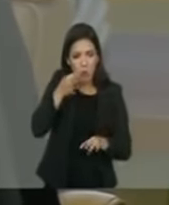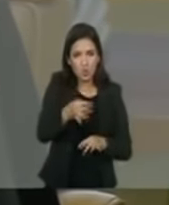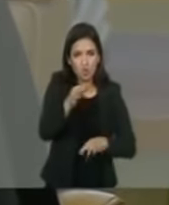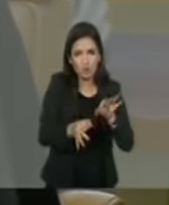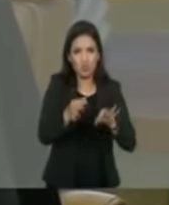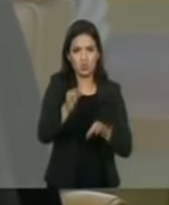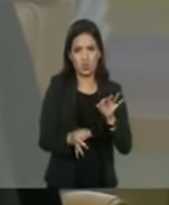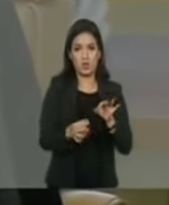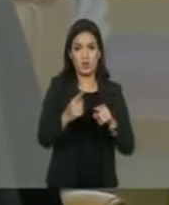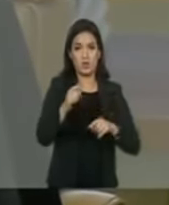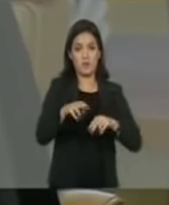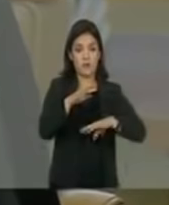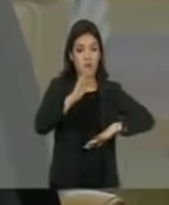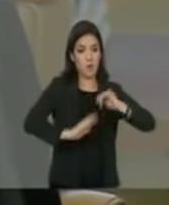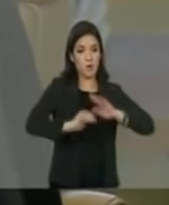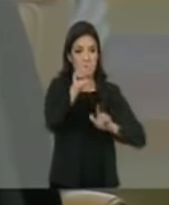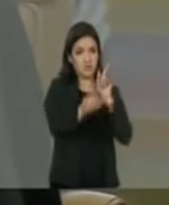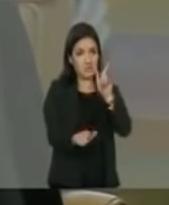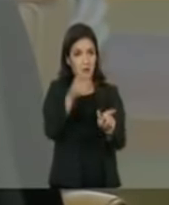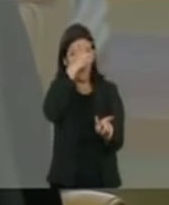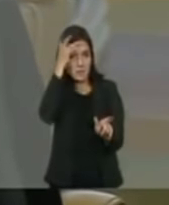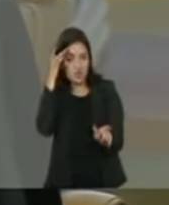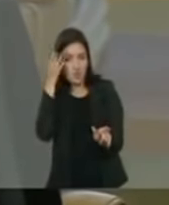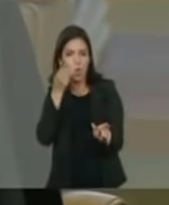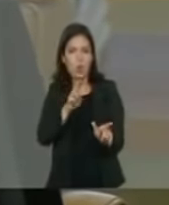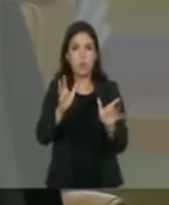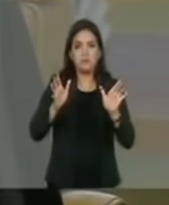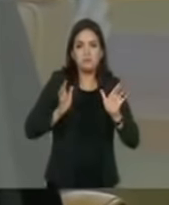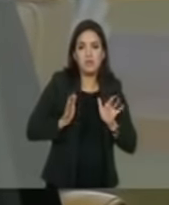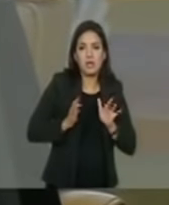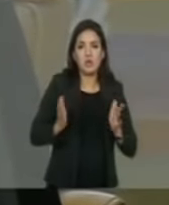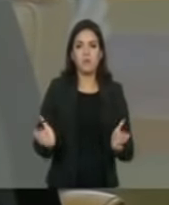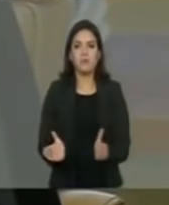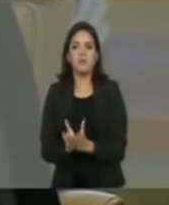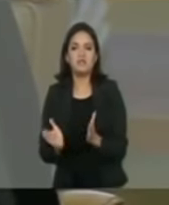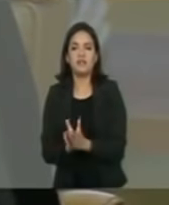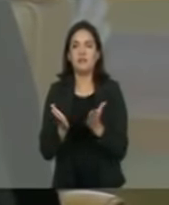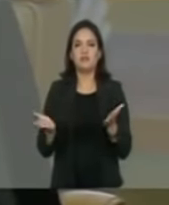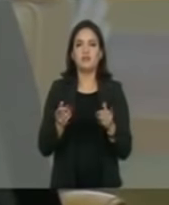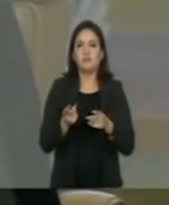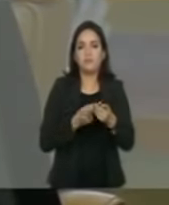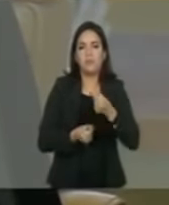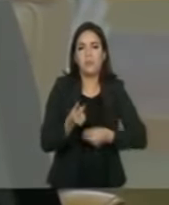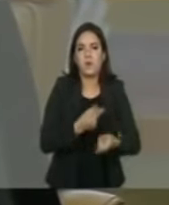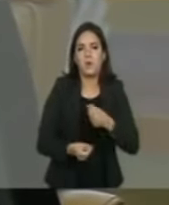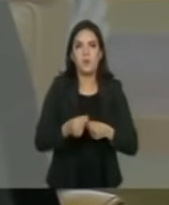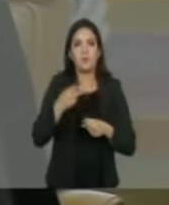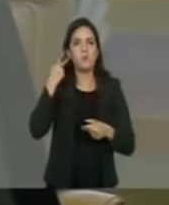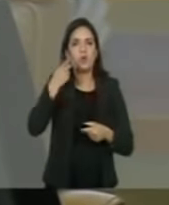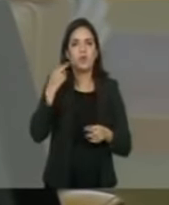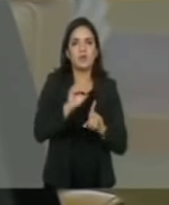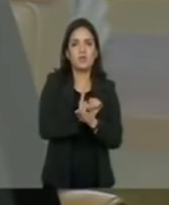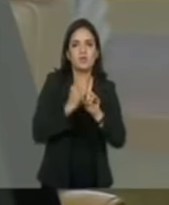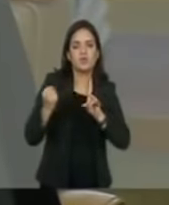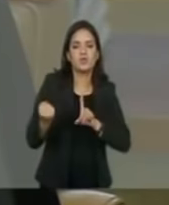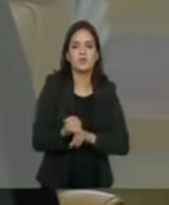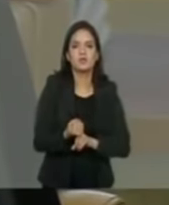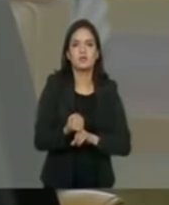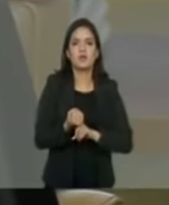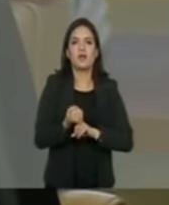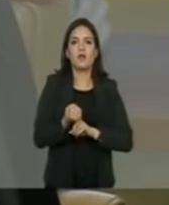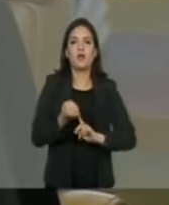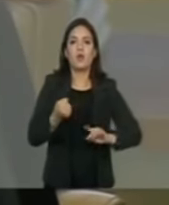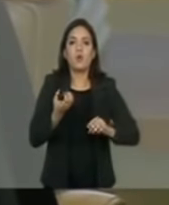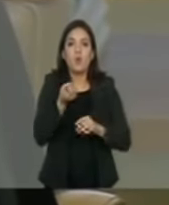da qualidade das pessoas ou de sua condição econômica política social está mental